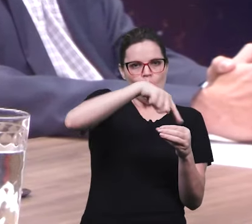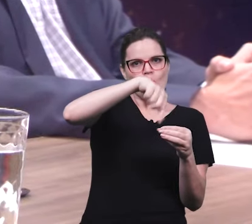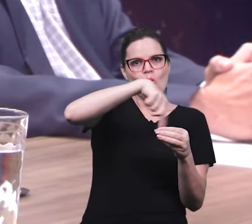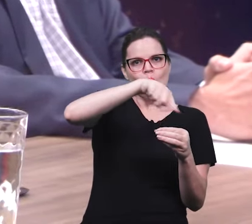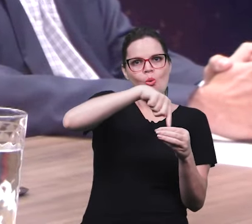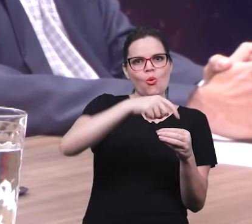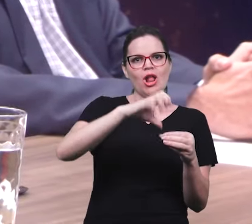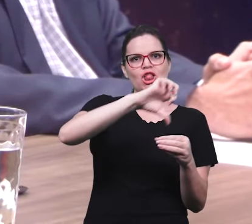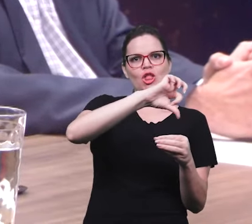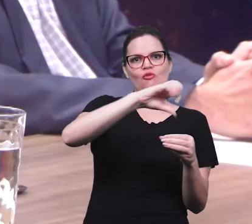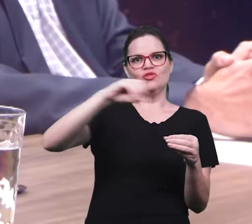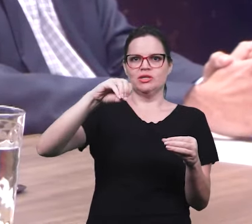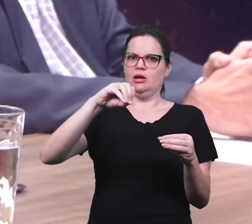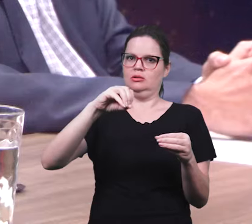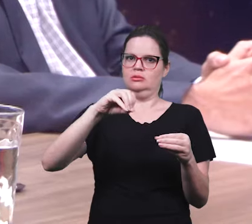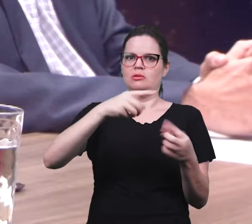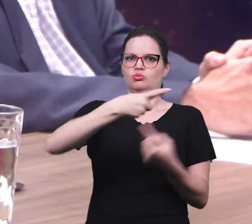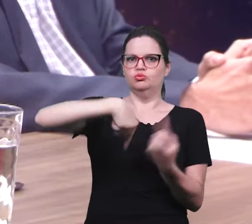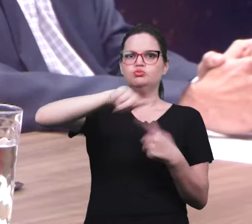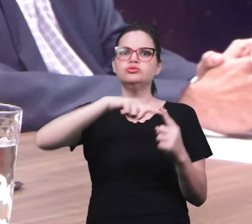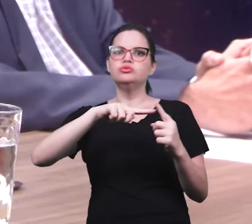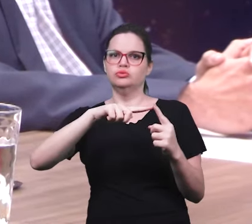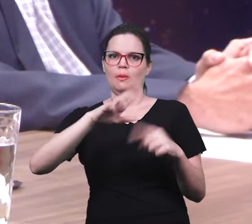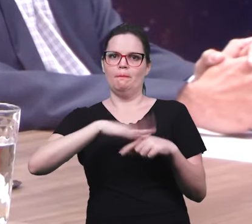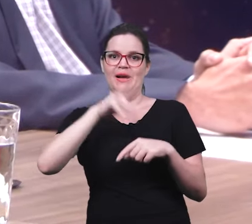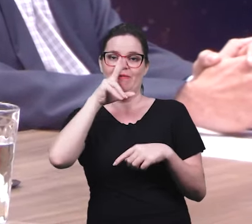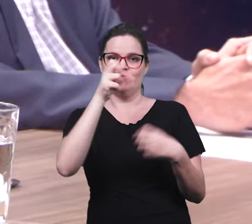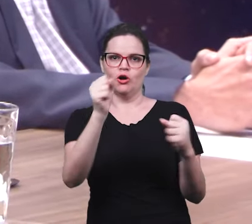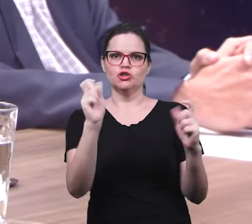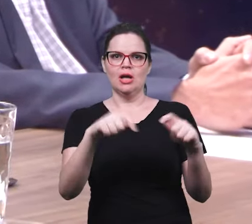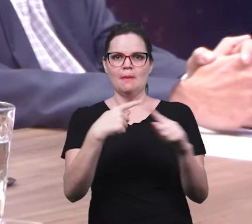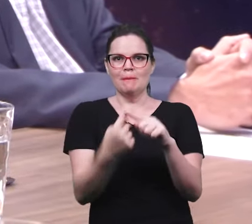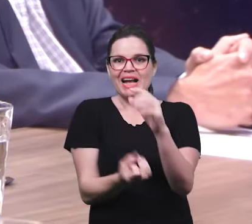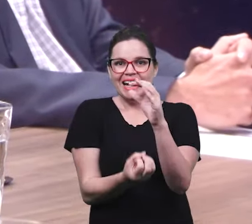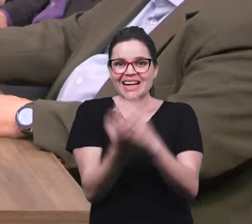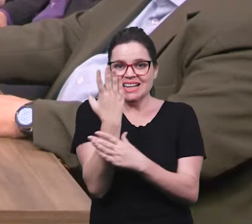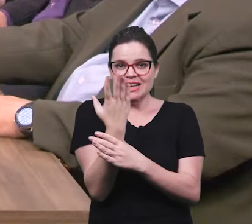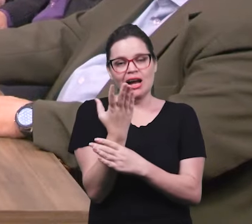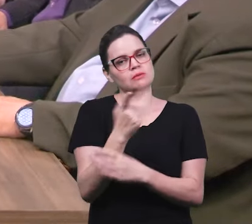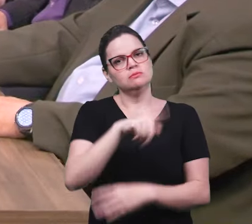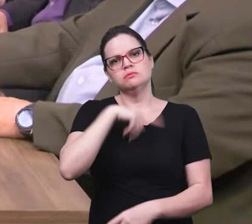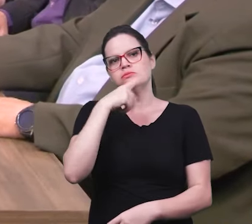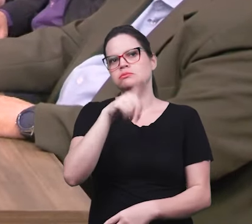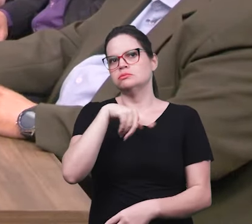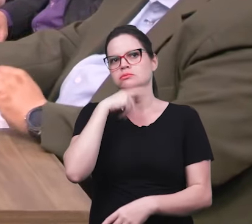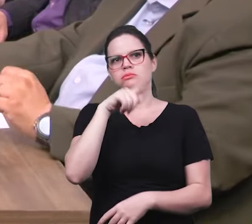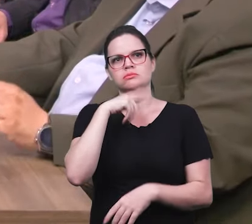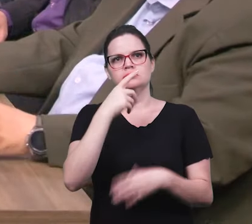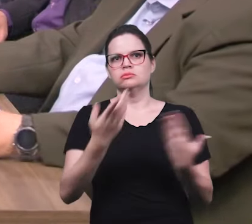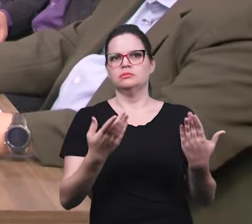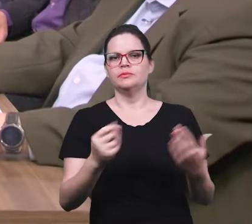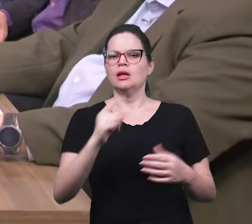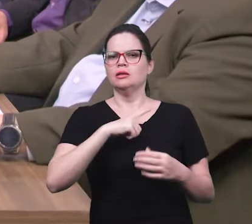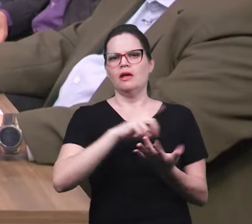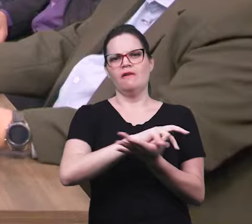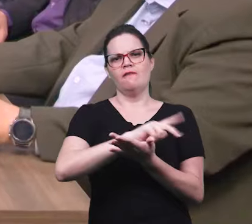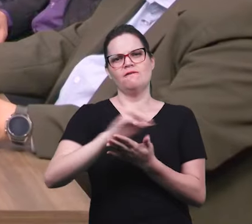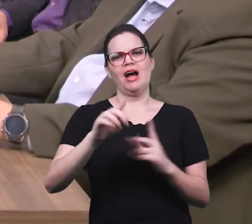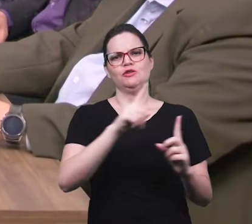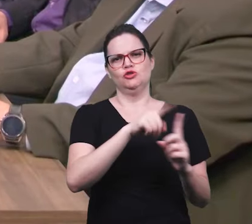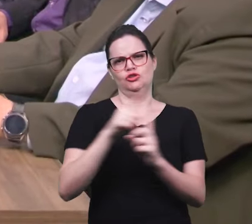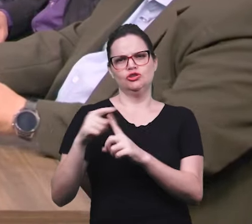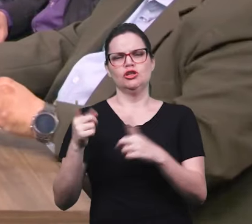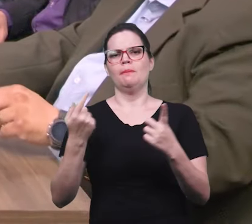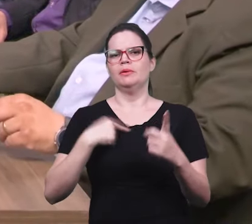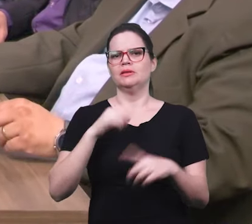também demonstrou nesse reator várias mudanças, né? Da nuclear para a térmica, mecânica, até chegar na